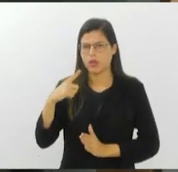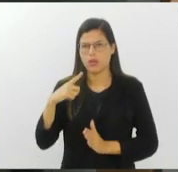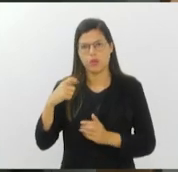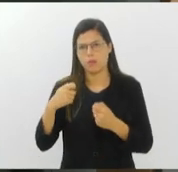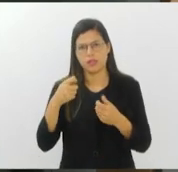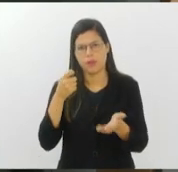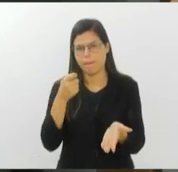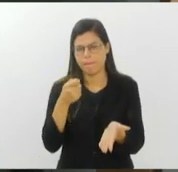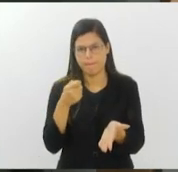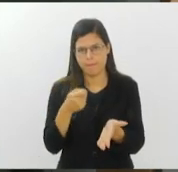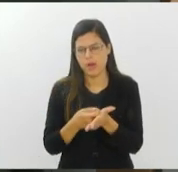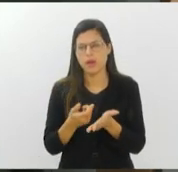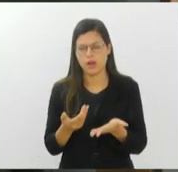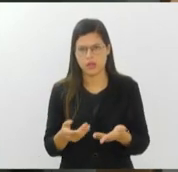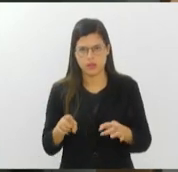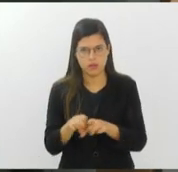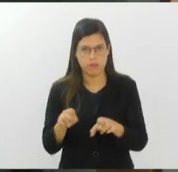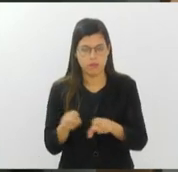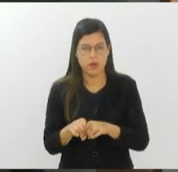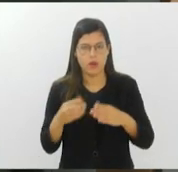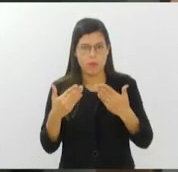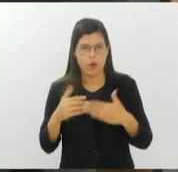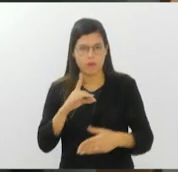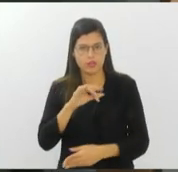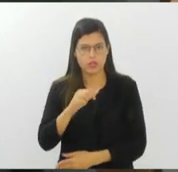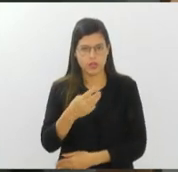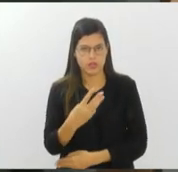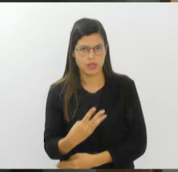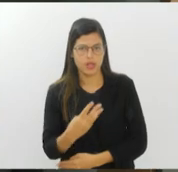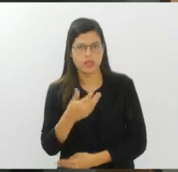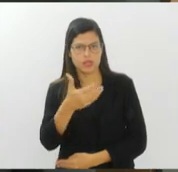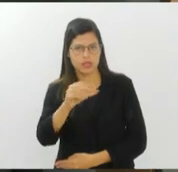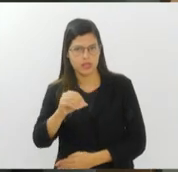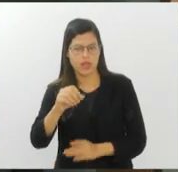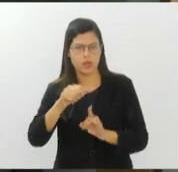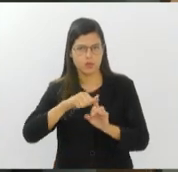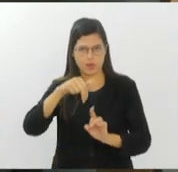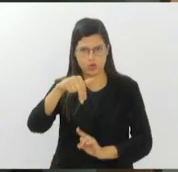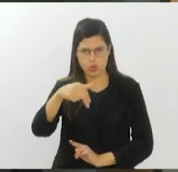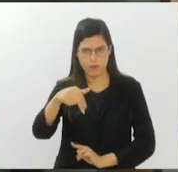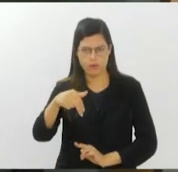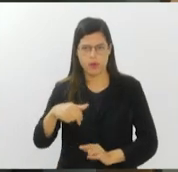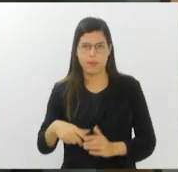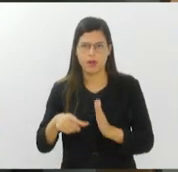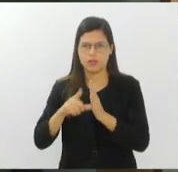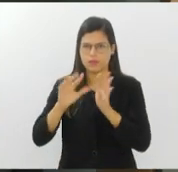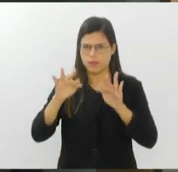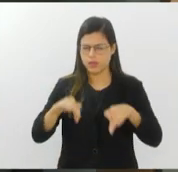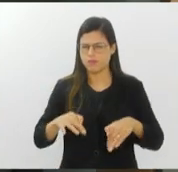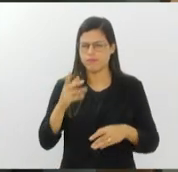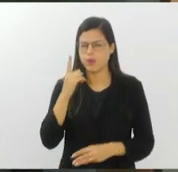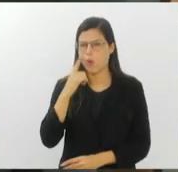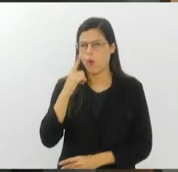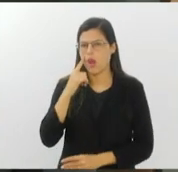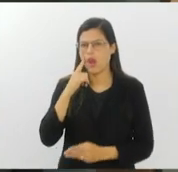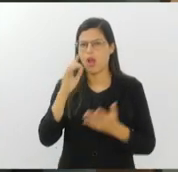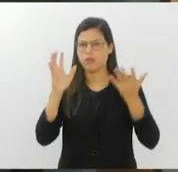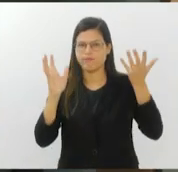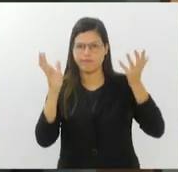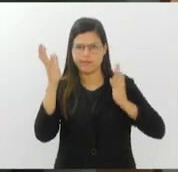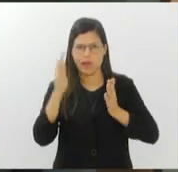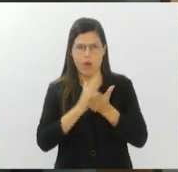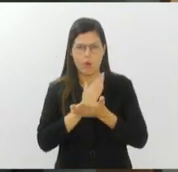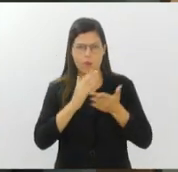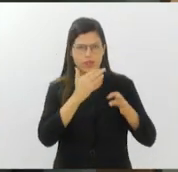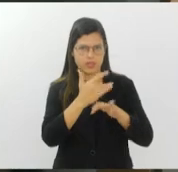taxa aceito. As provas serão aplicadas nos dias 3 e 10 de novembro. E antes de encerrar, vamos dar uma olhada no tempo em algumas